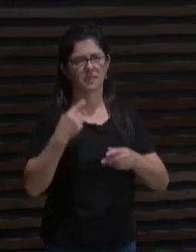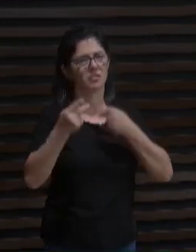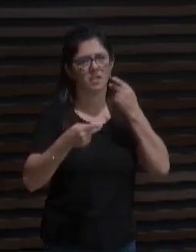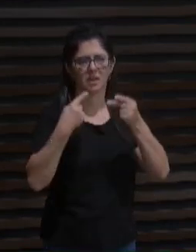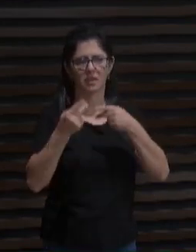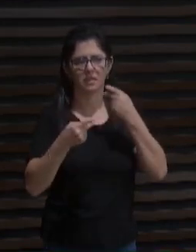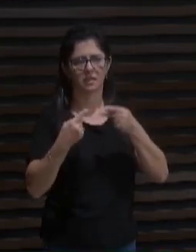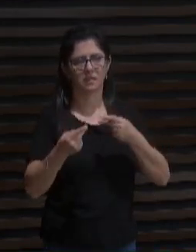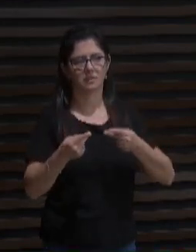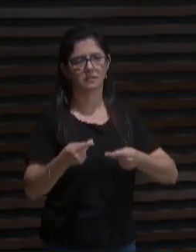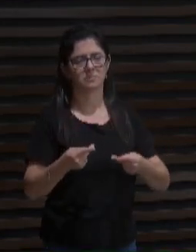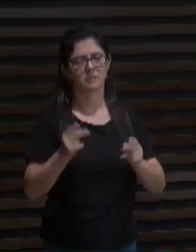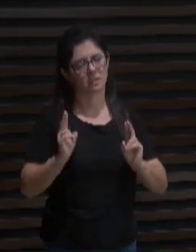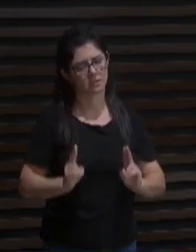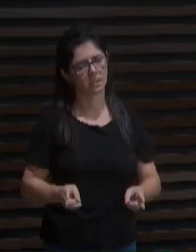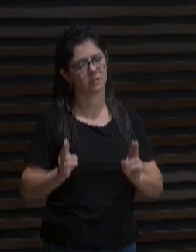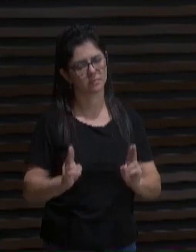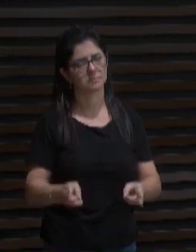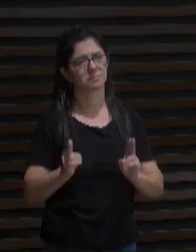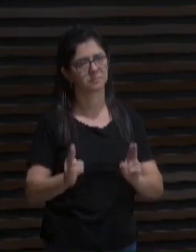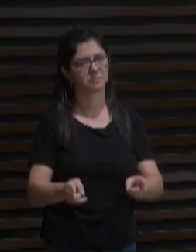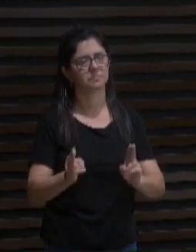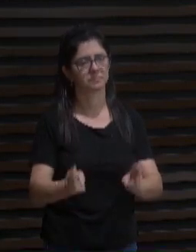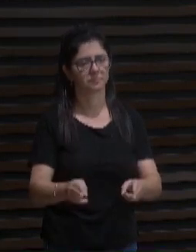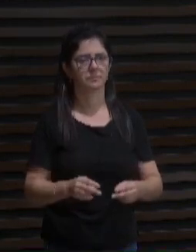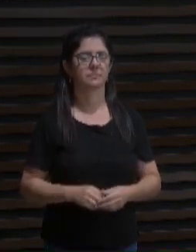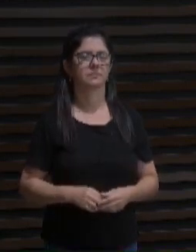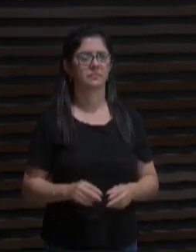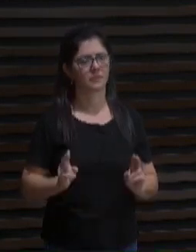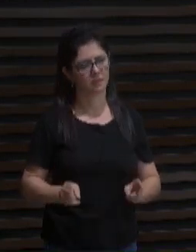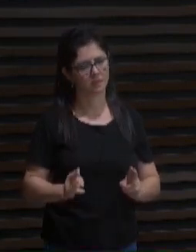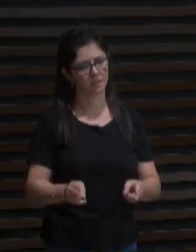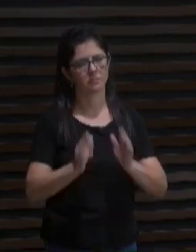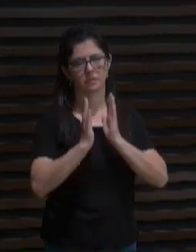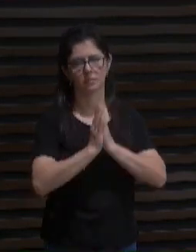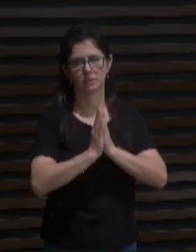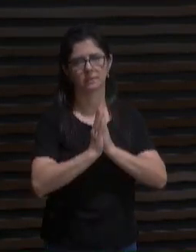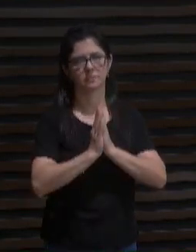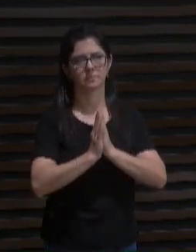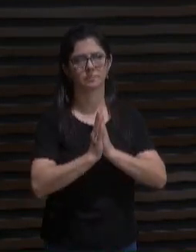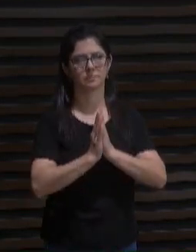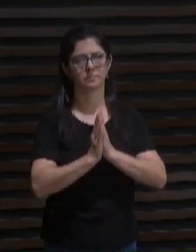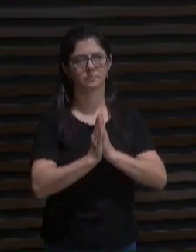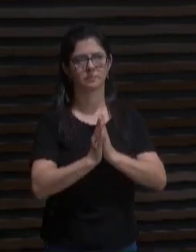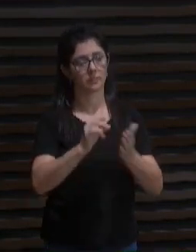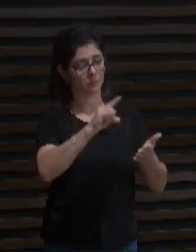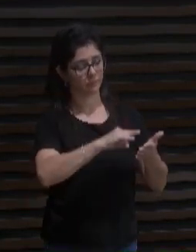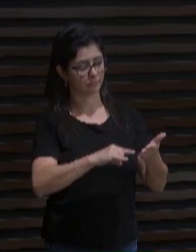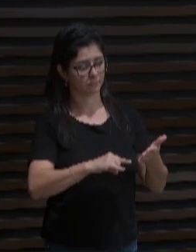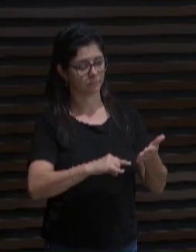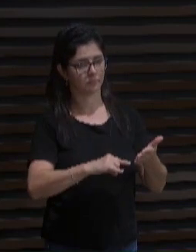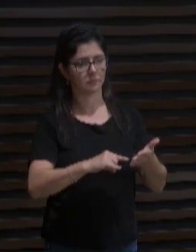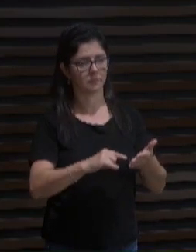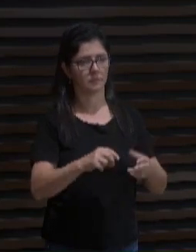é constantemente, é continuação da oração. Por boletim. Por